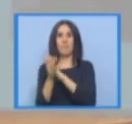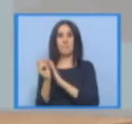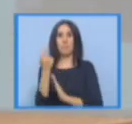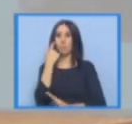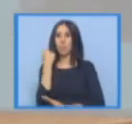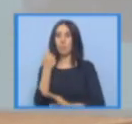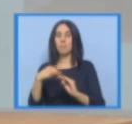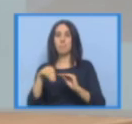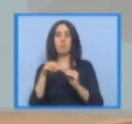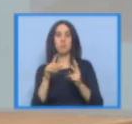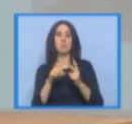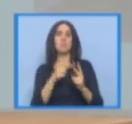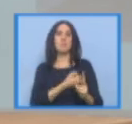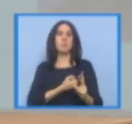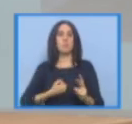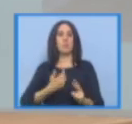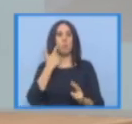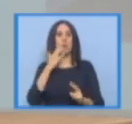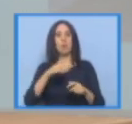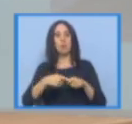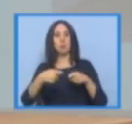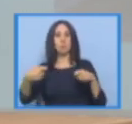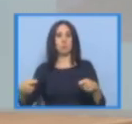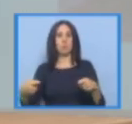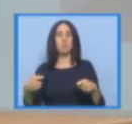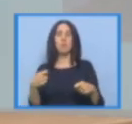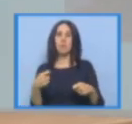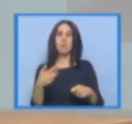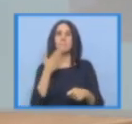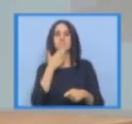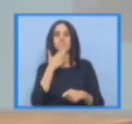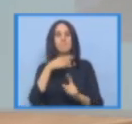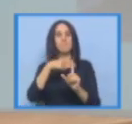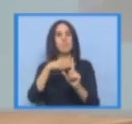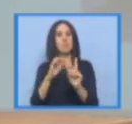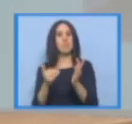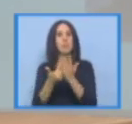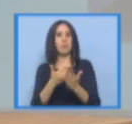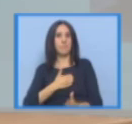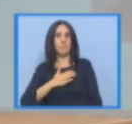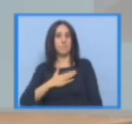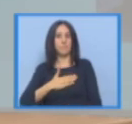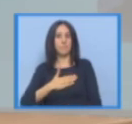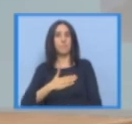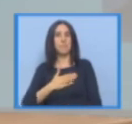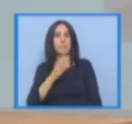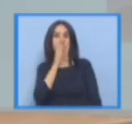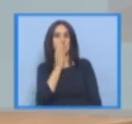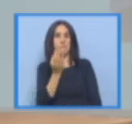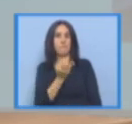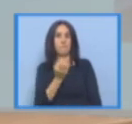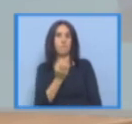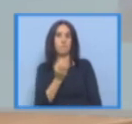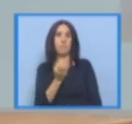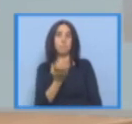emprego, como os desempregados de longa duração, e dá alguns benefícios às empresas que